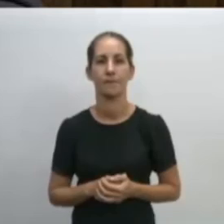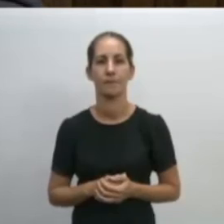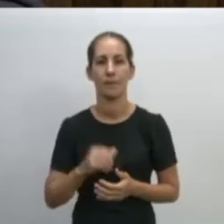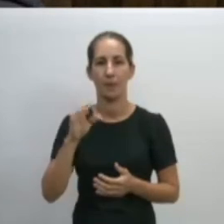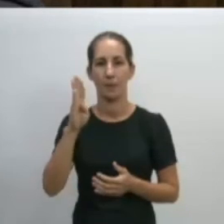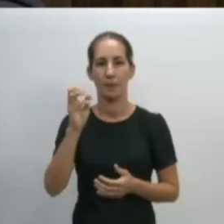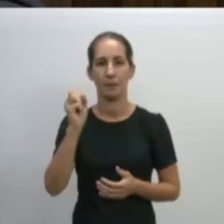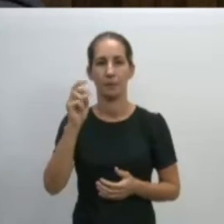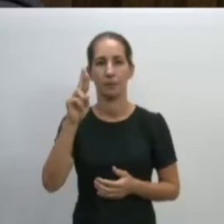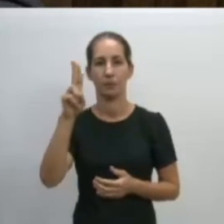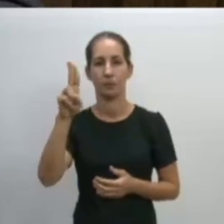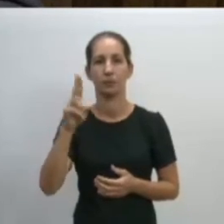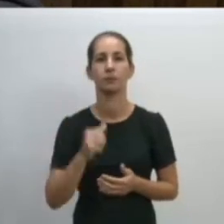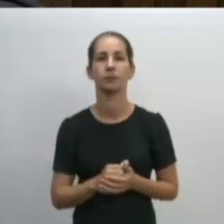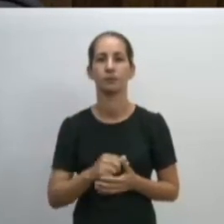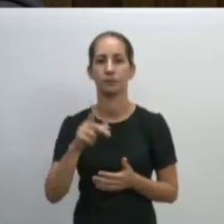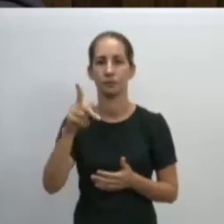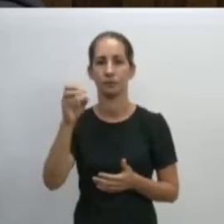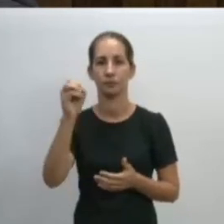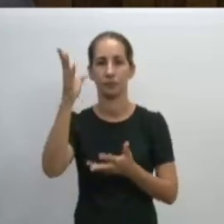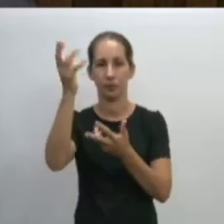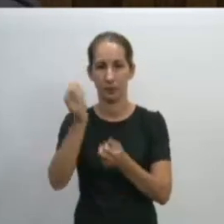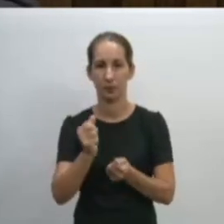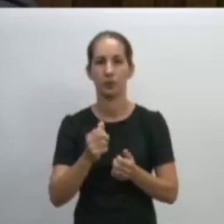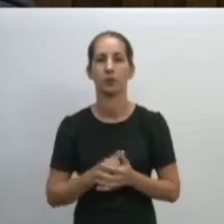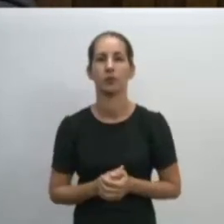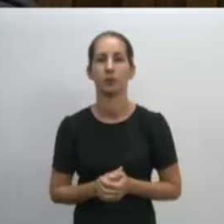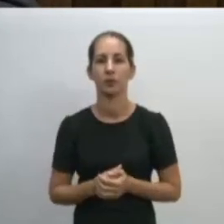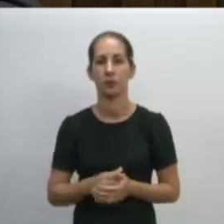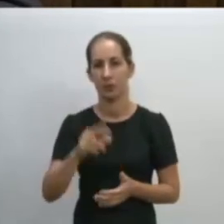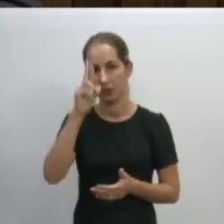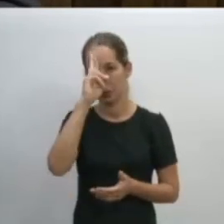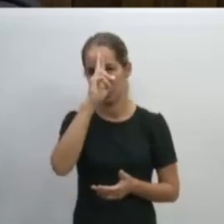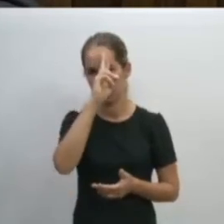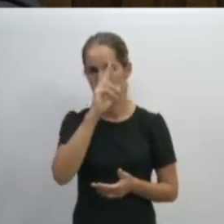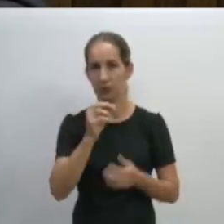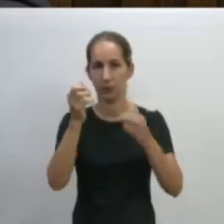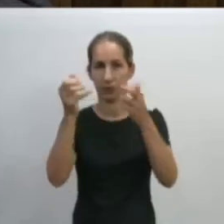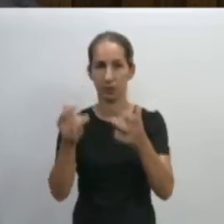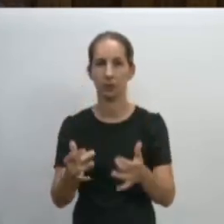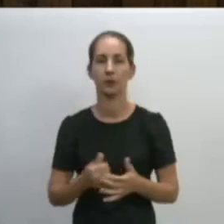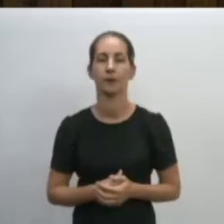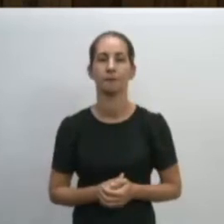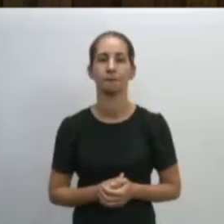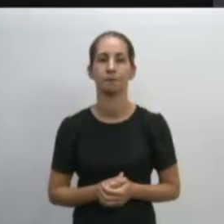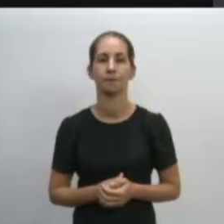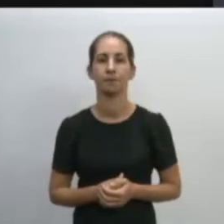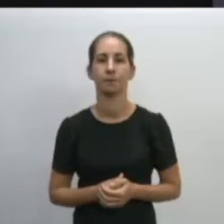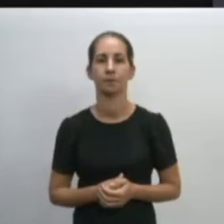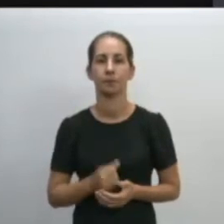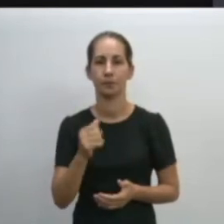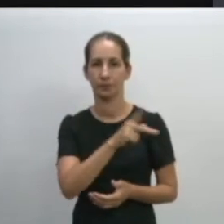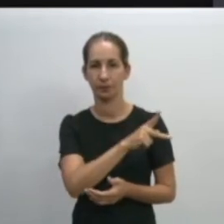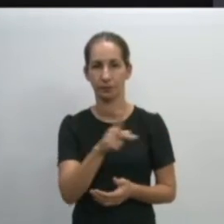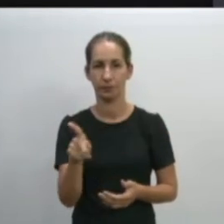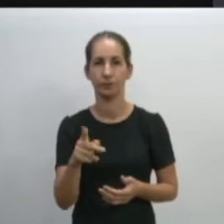Bacurau. Vereador Peixoto, está deferido o pedido de Vossa Excelência. Vereador Ranieri, pode declarar.